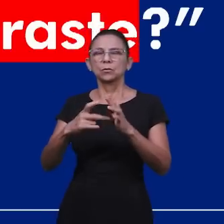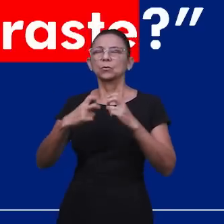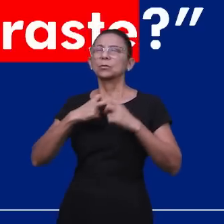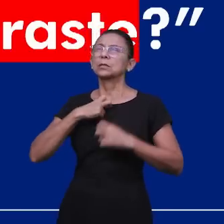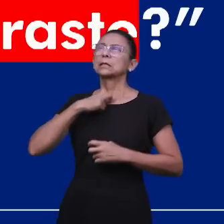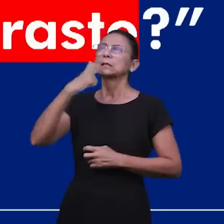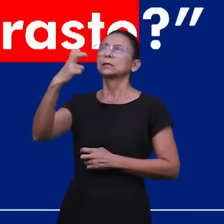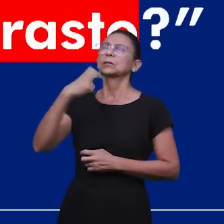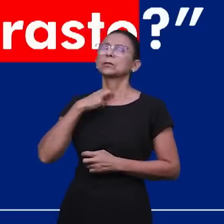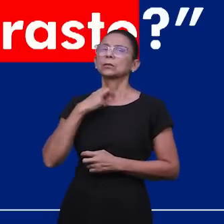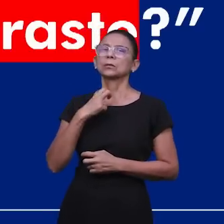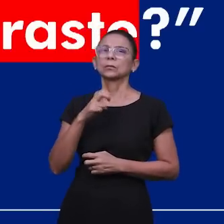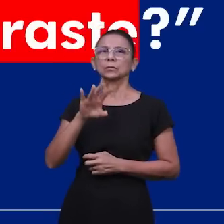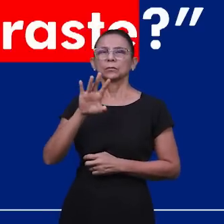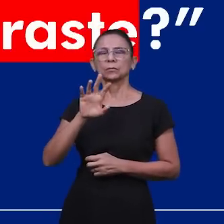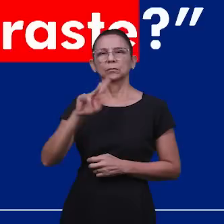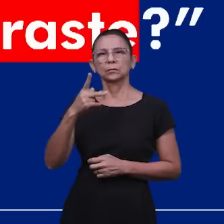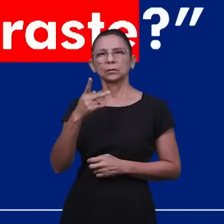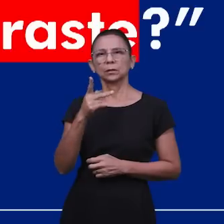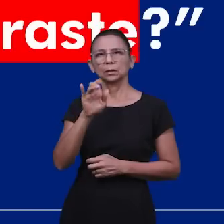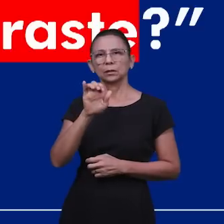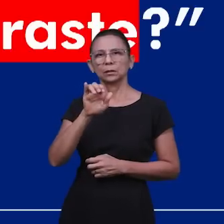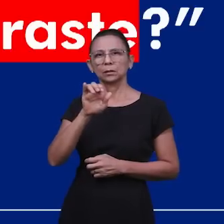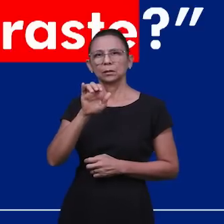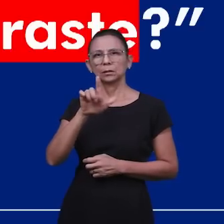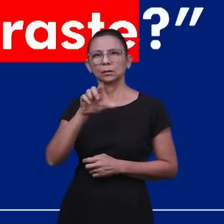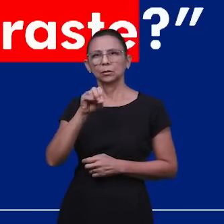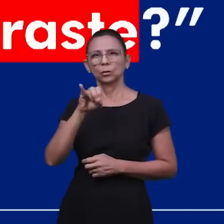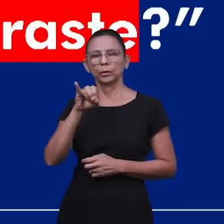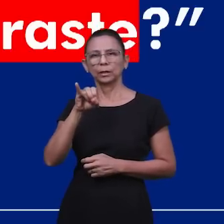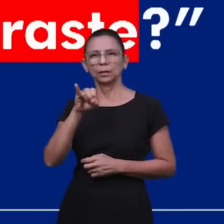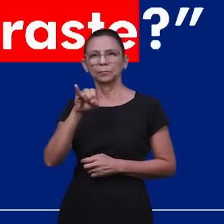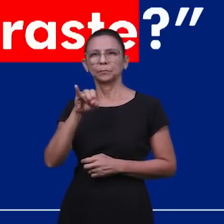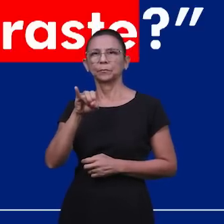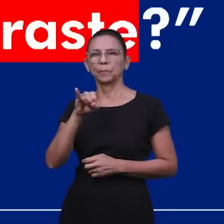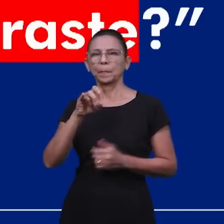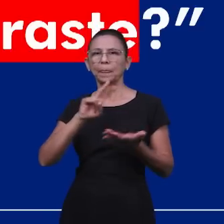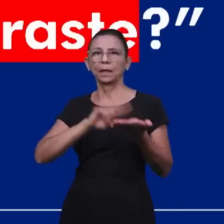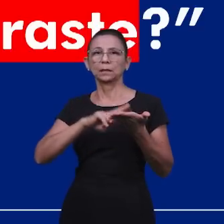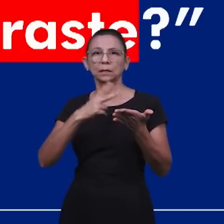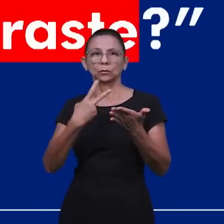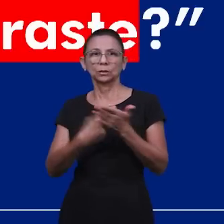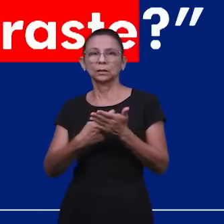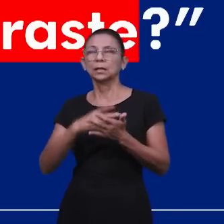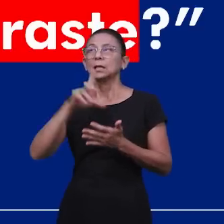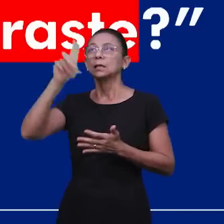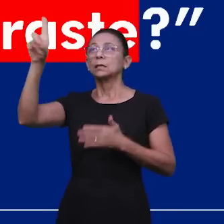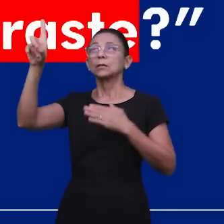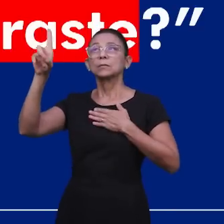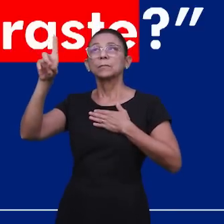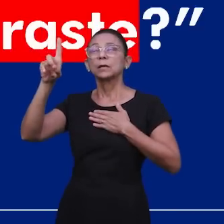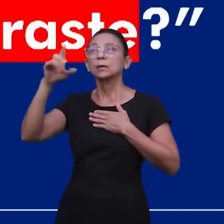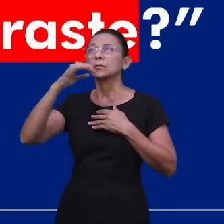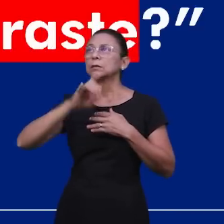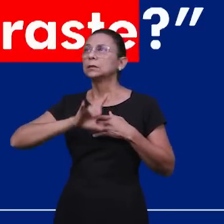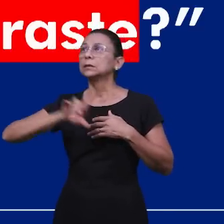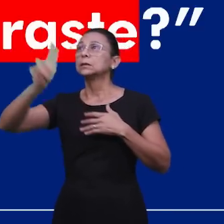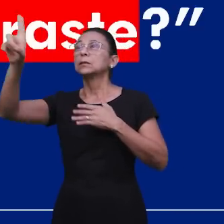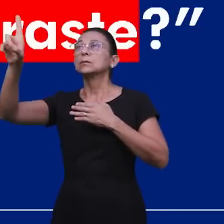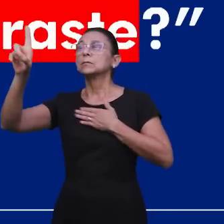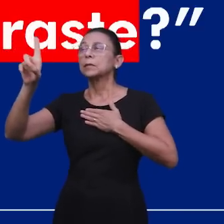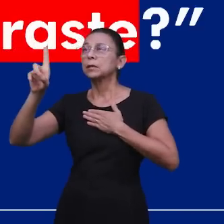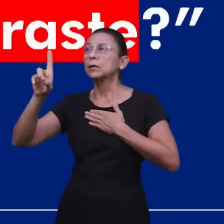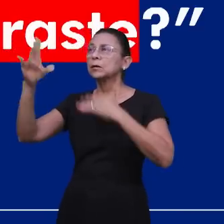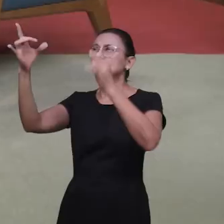Eloi, lama sabachthani. Isso, traduzindo, é: Deus meu, por que me desamparaste? Então a gente